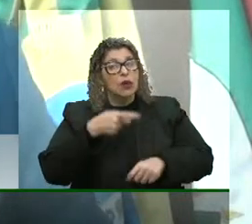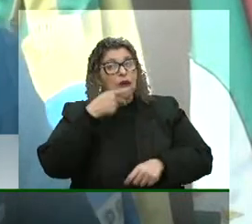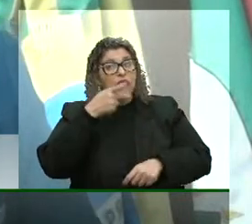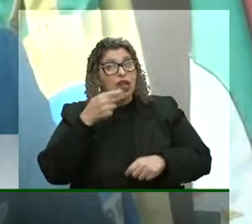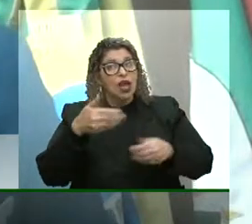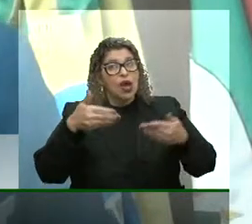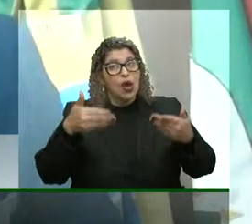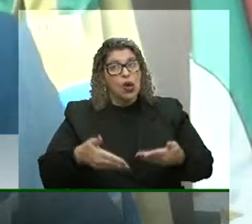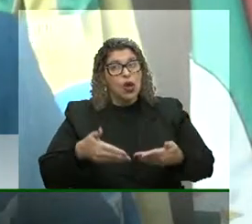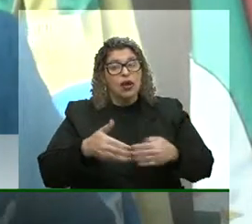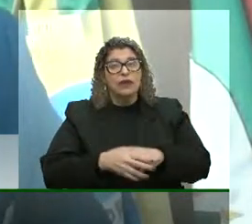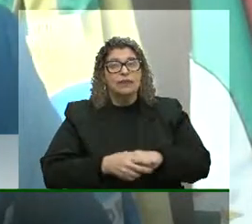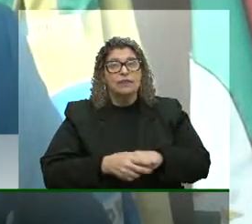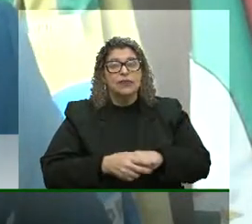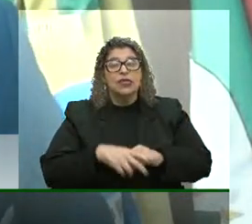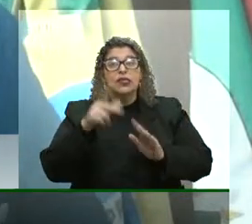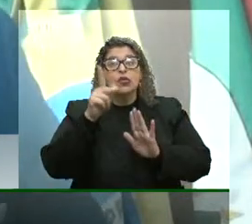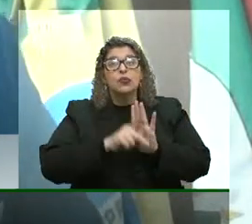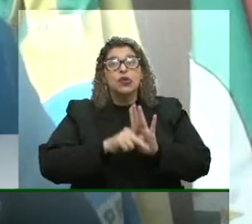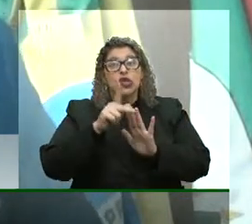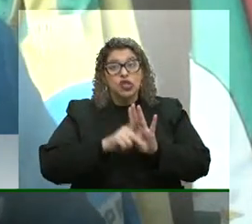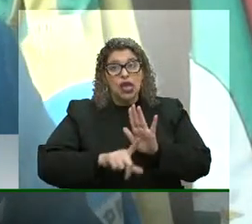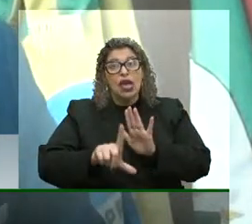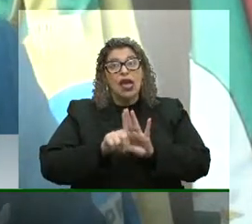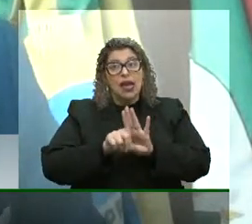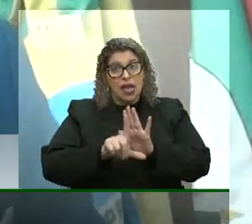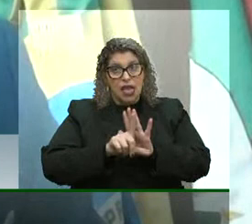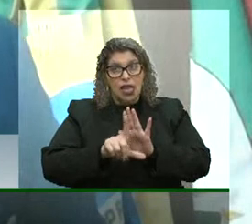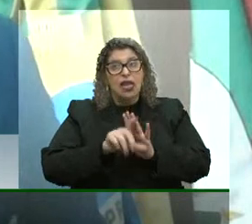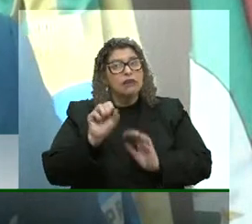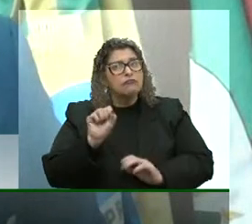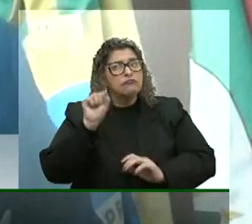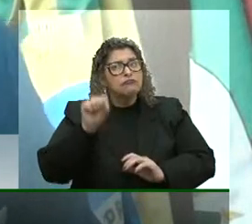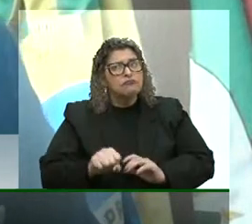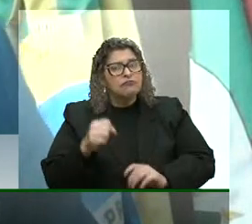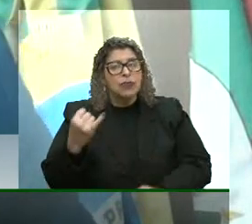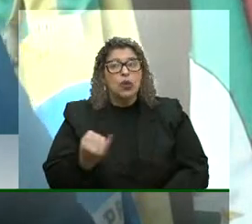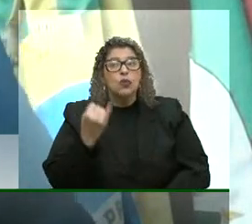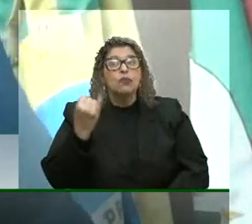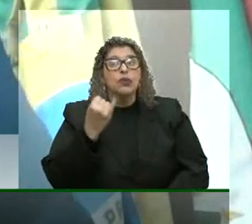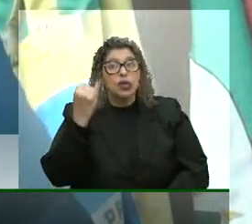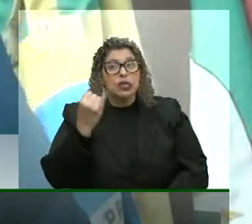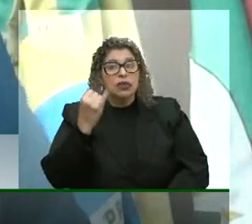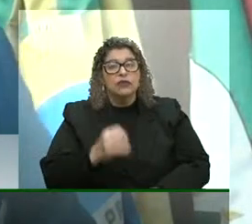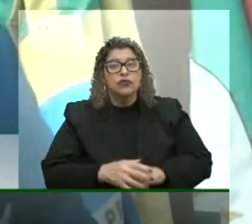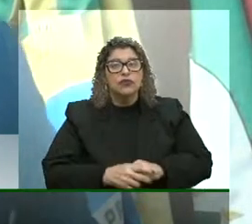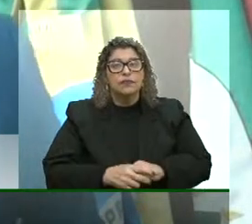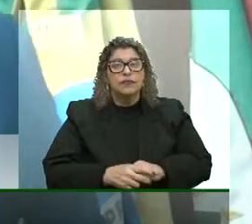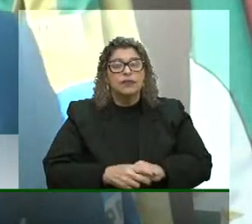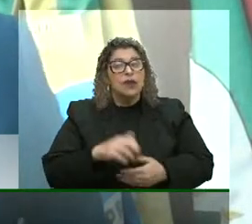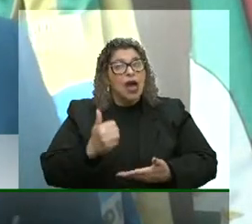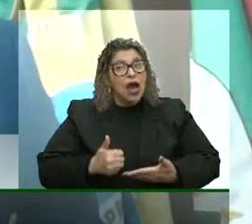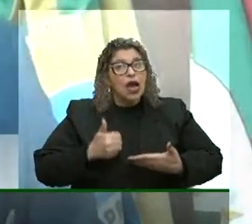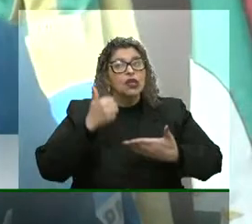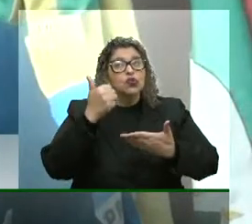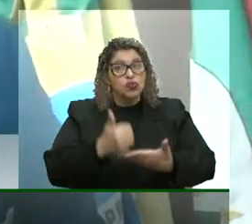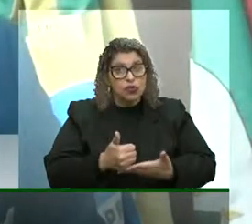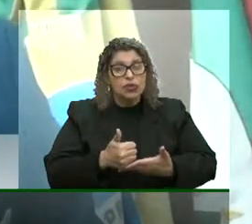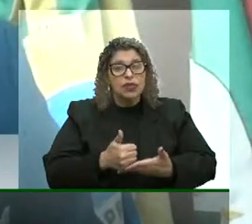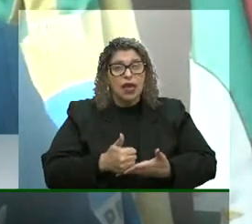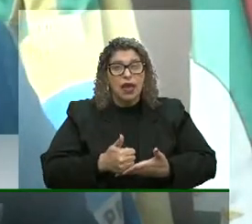falando, esse projeto, ele é, sim, importante, porque ele vai ajudar